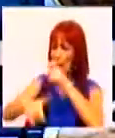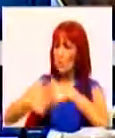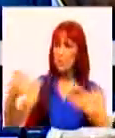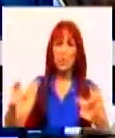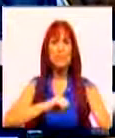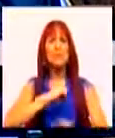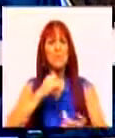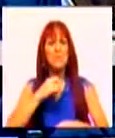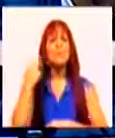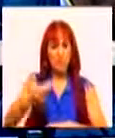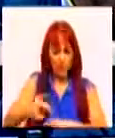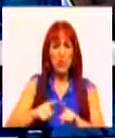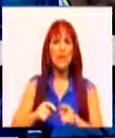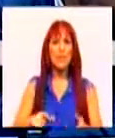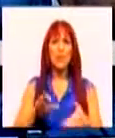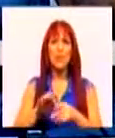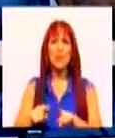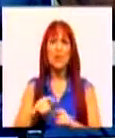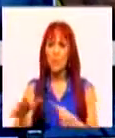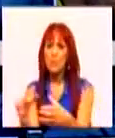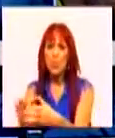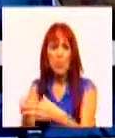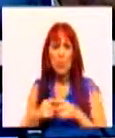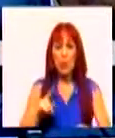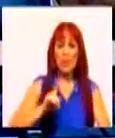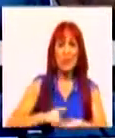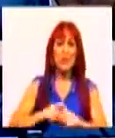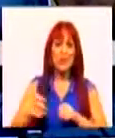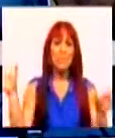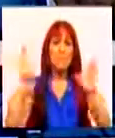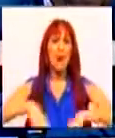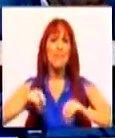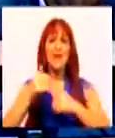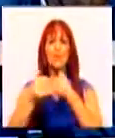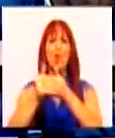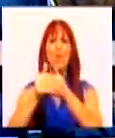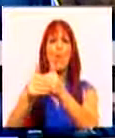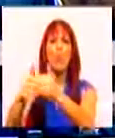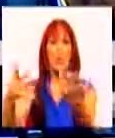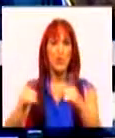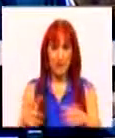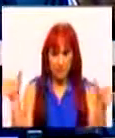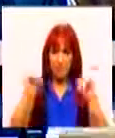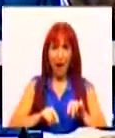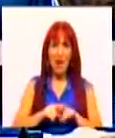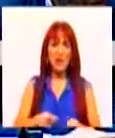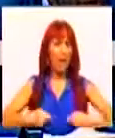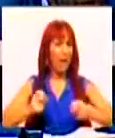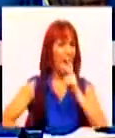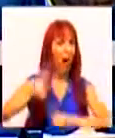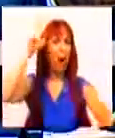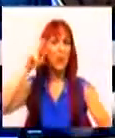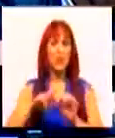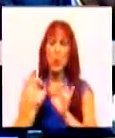que ainda vão permanecer em aglomerados dispersos durante muito tempo e que está cada vez mais envelhecida. É mais dispendioso